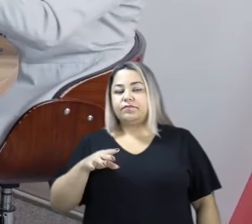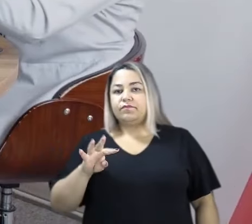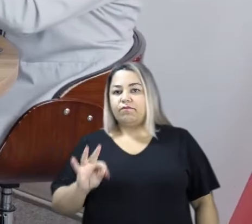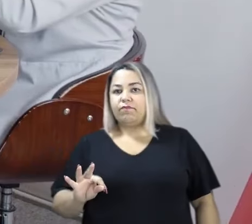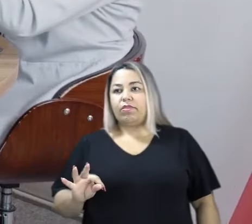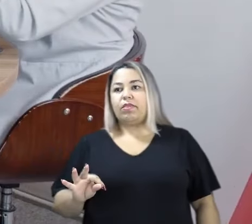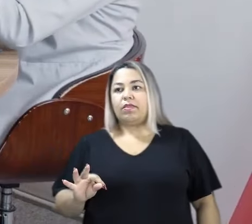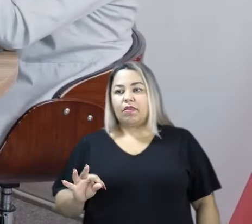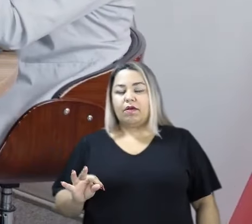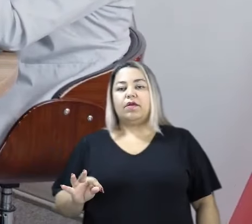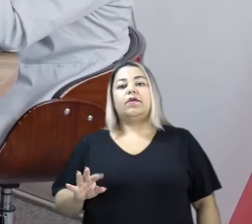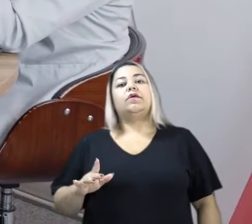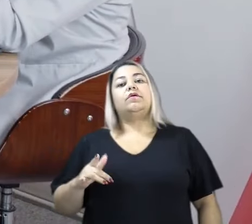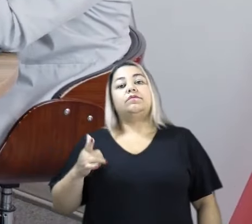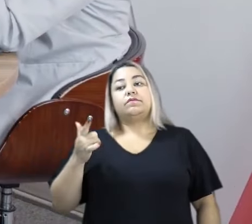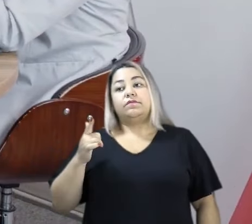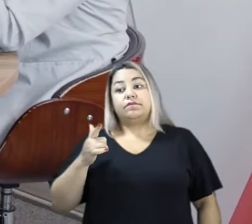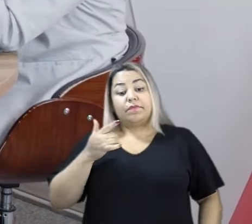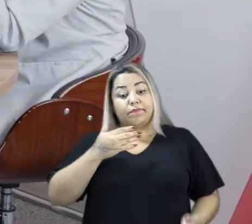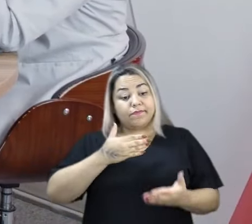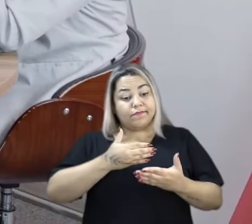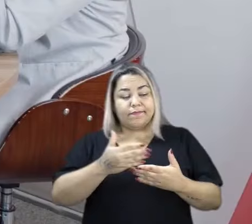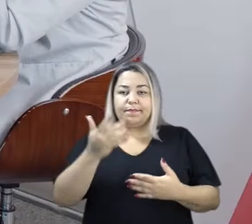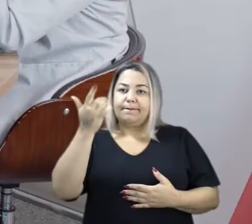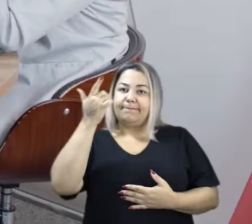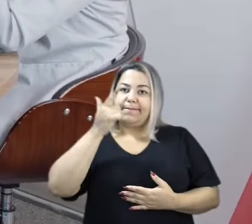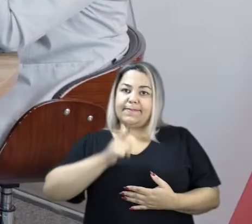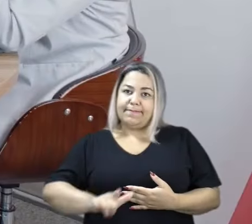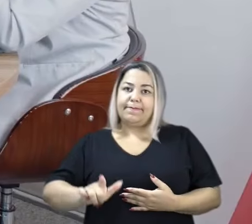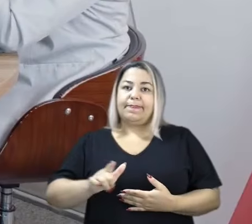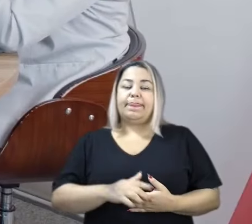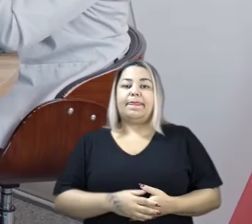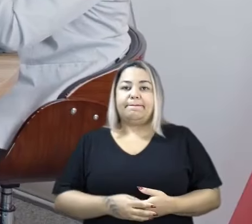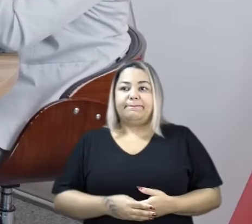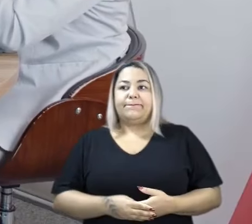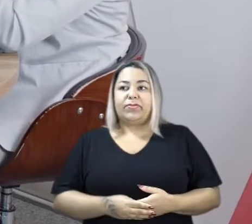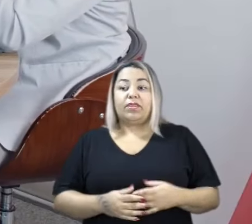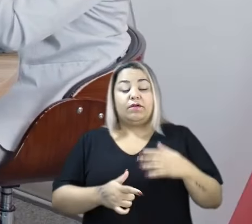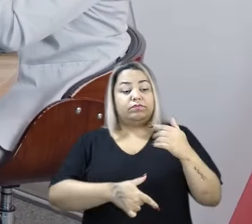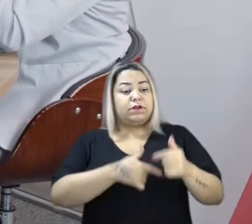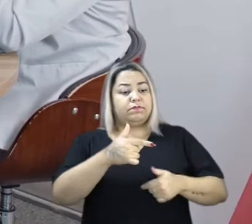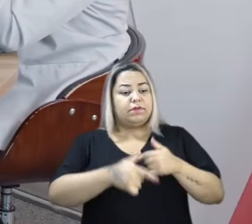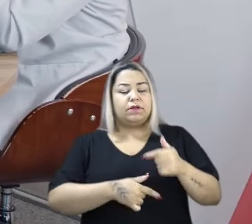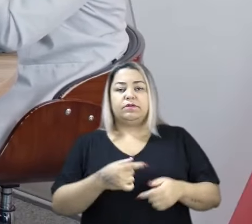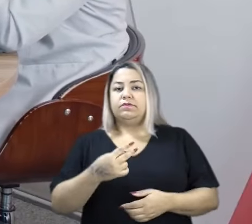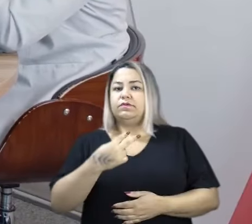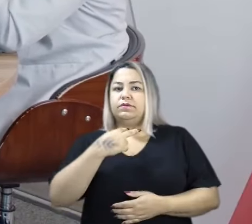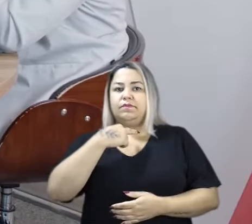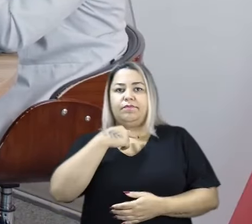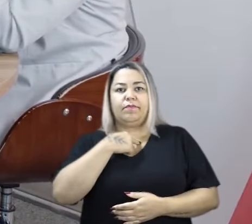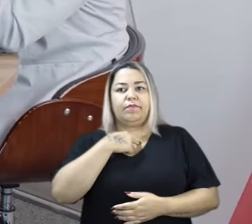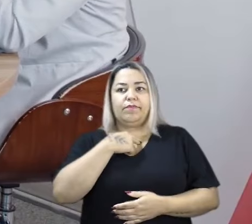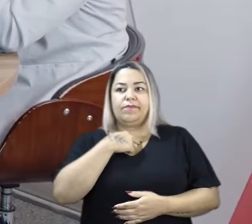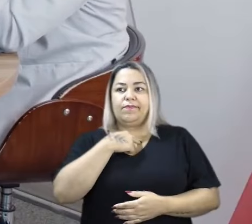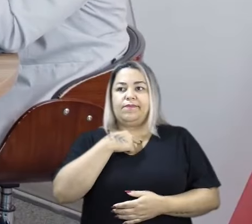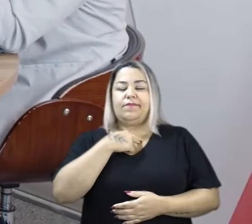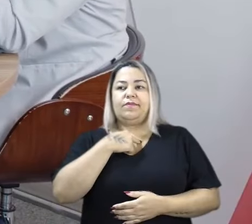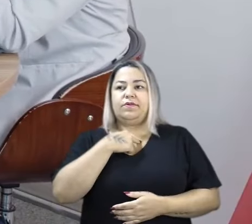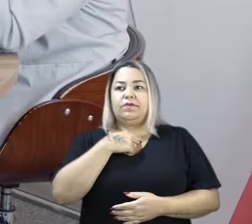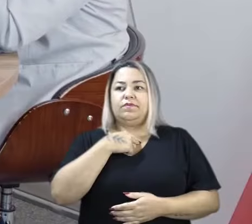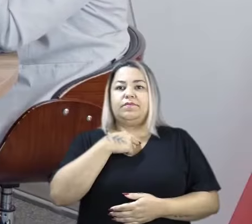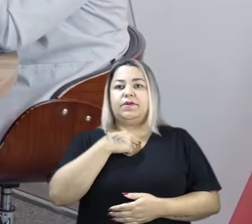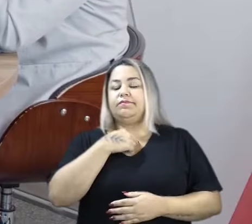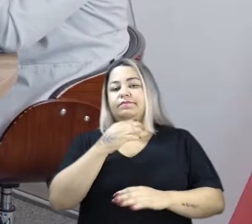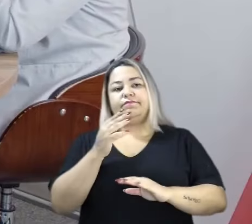etc., aí vai ter que começar tudo outra vez, né? Então, realmente é um trabalho que a gente não pode